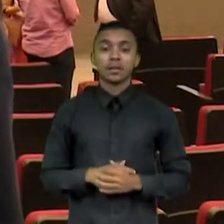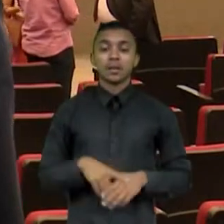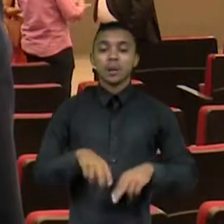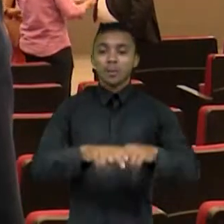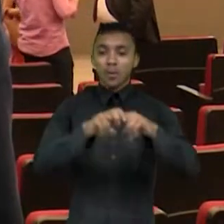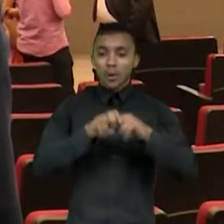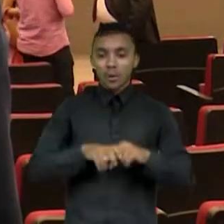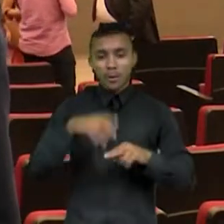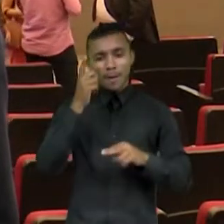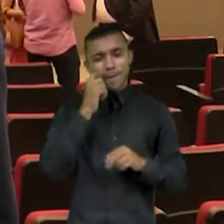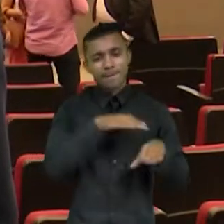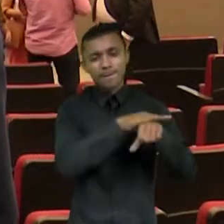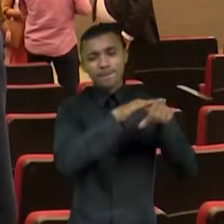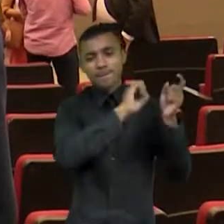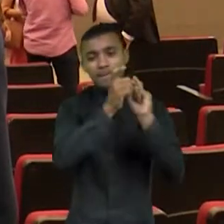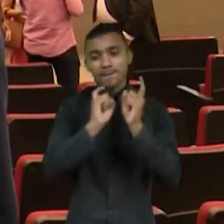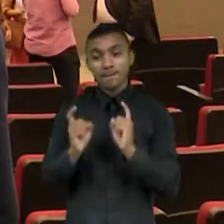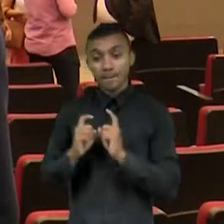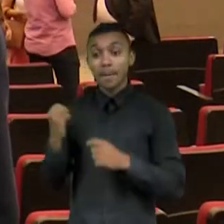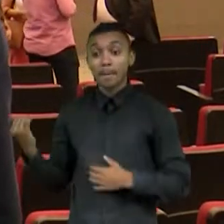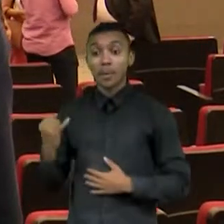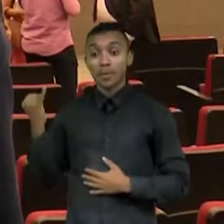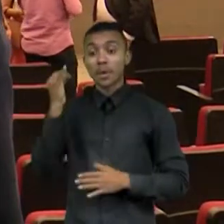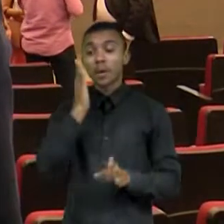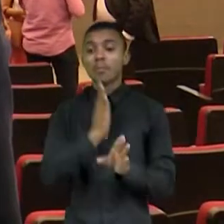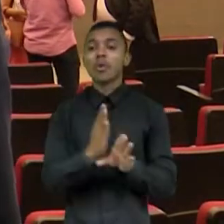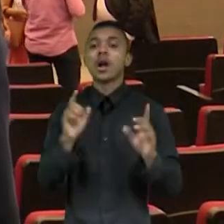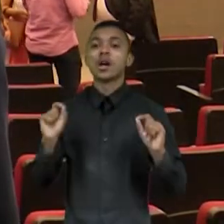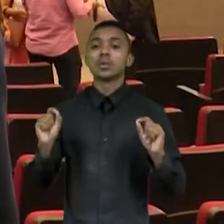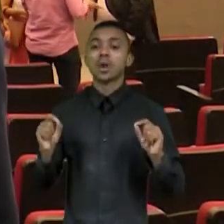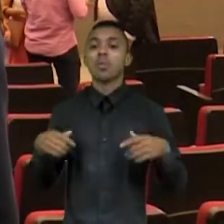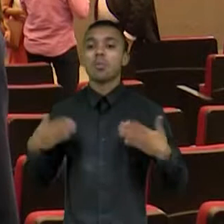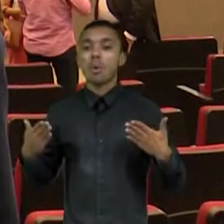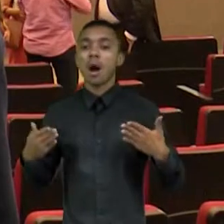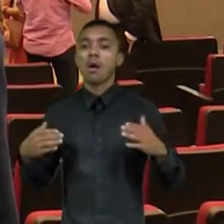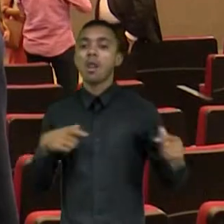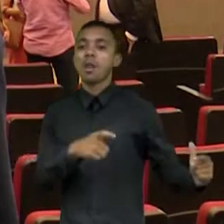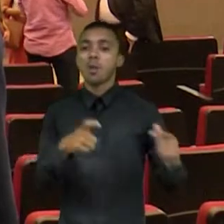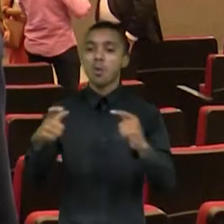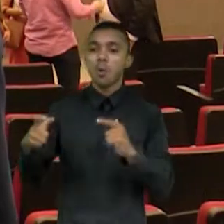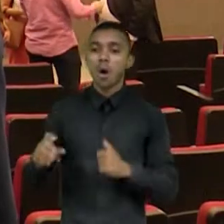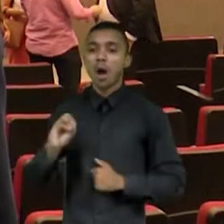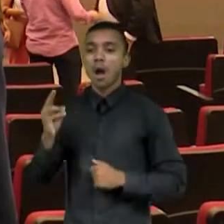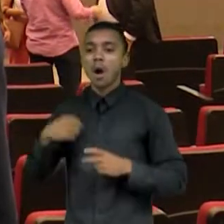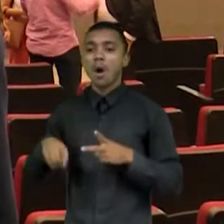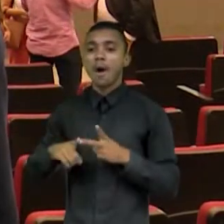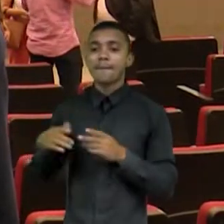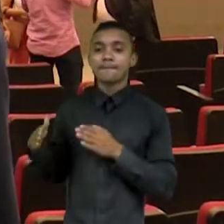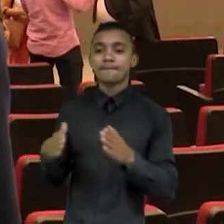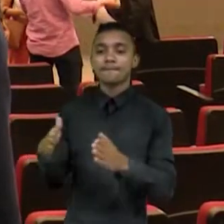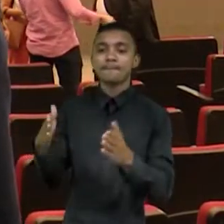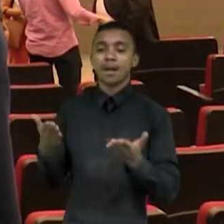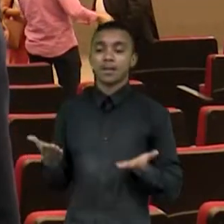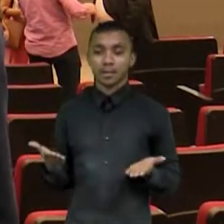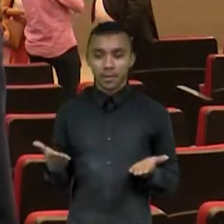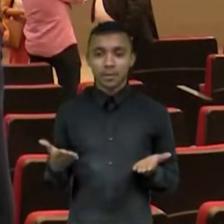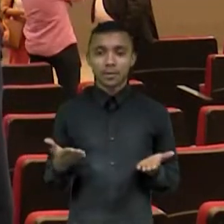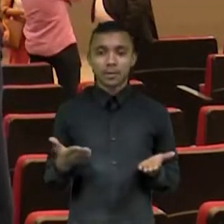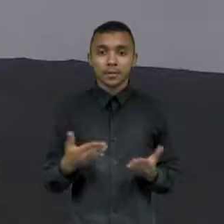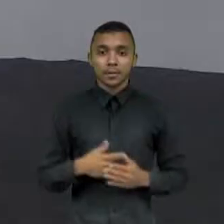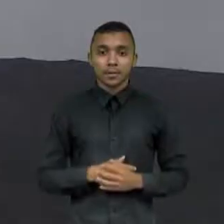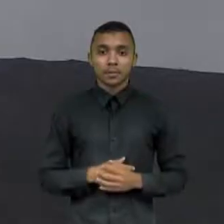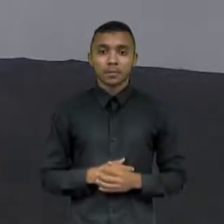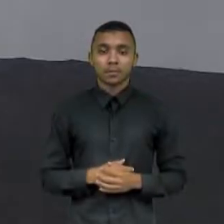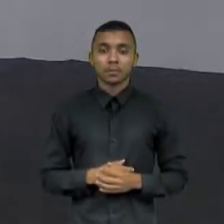estas discussões são essenciais para percebermos qual a direção em que vai ser desenvolvida essa eventual plataforma aqui.